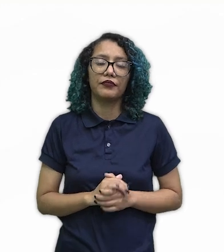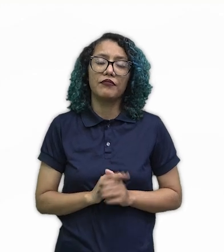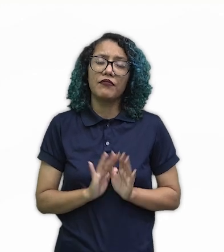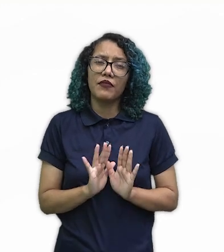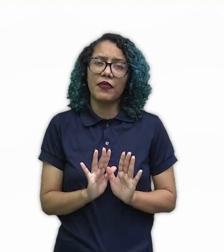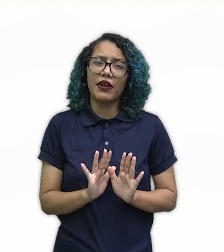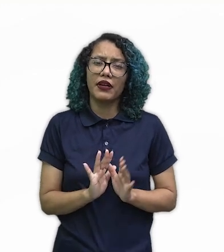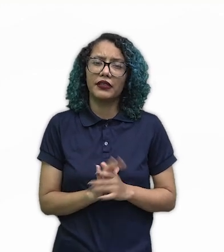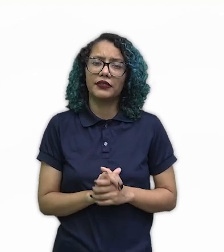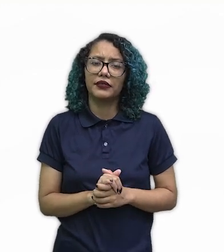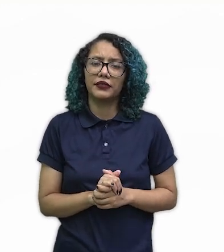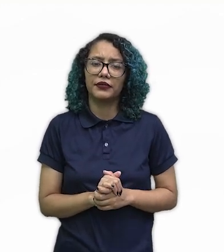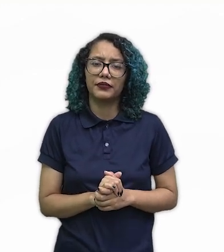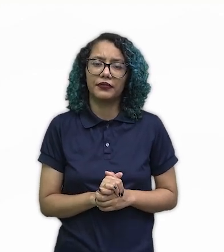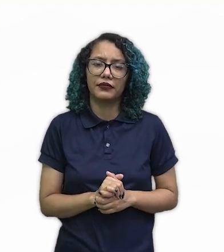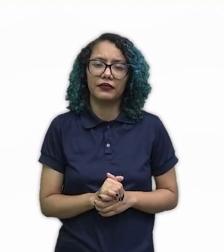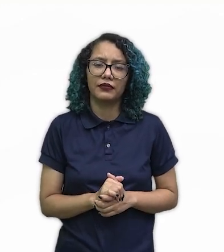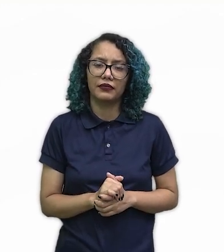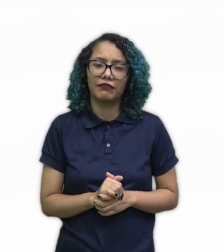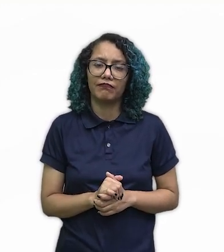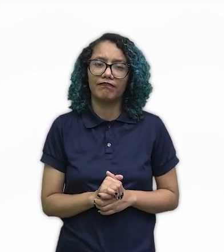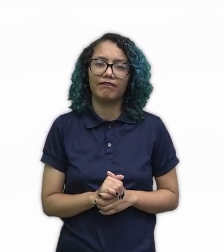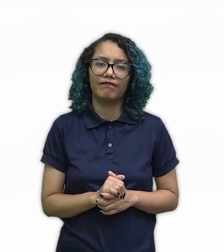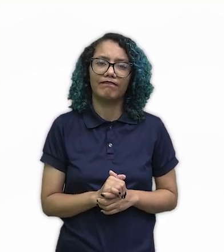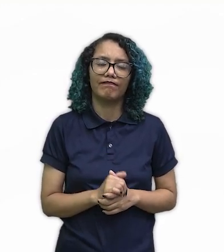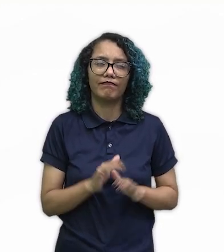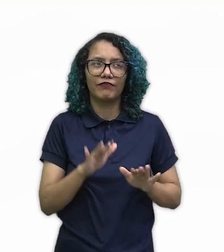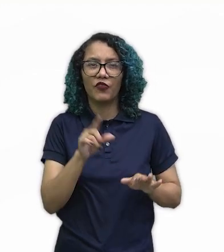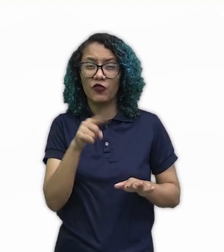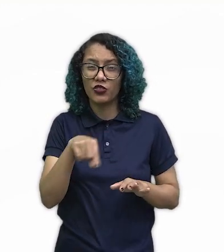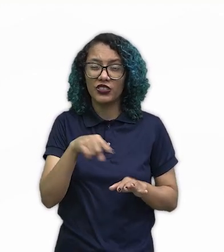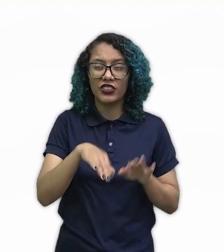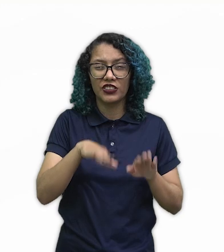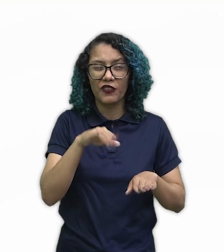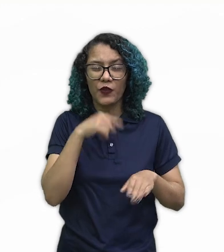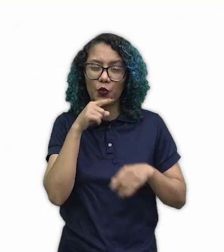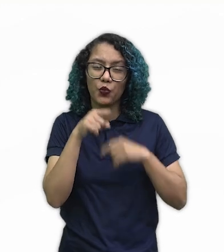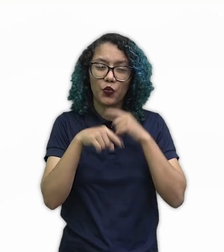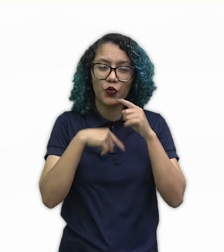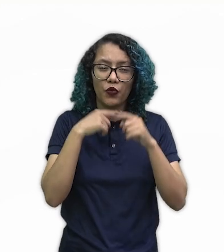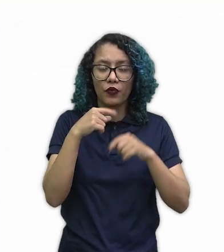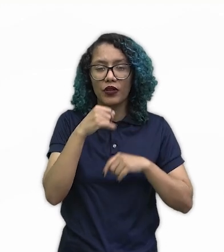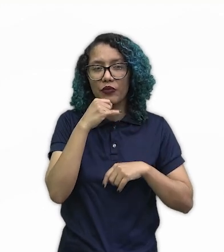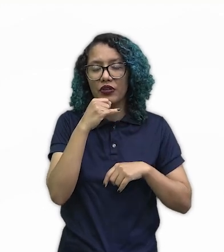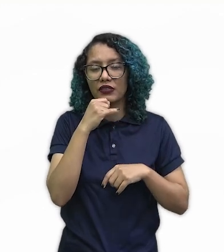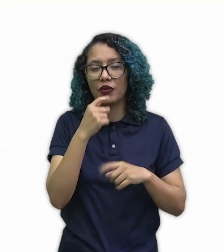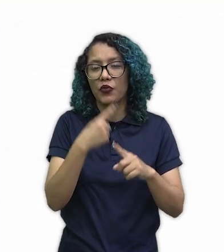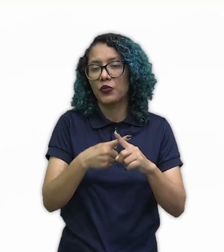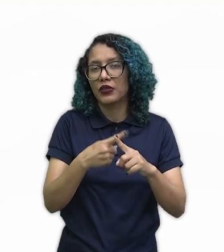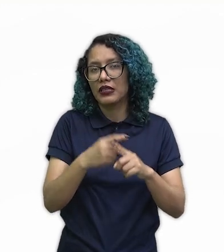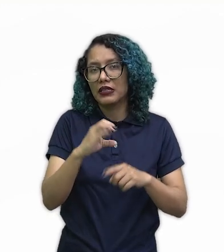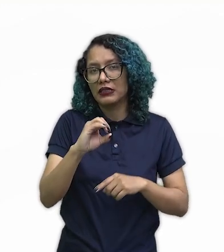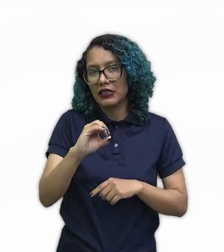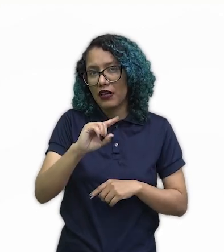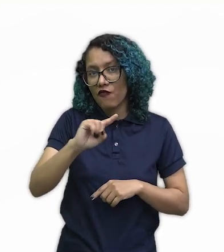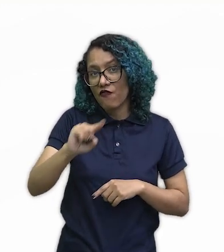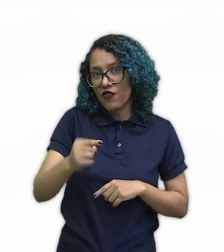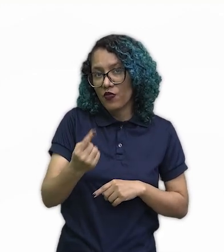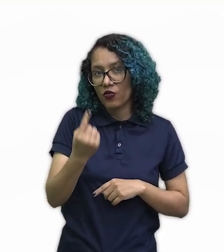assim, mas professor, eu tenho dúvida, eu tenho um pouco de dificuldade quando eu vou fazer essa multiplicação por 0,1,